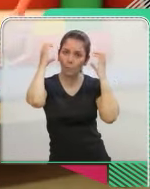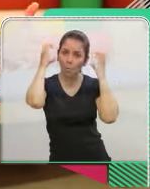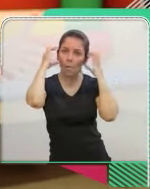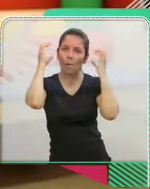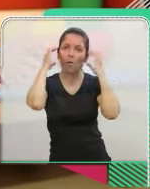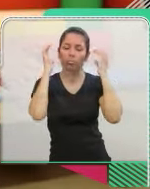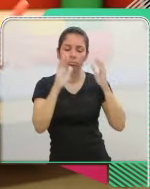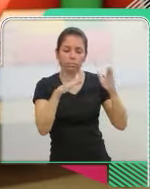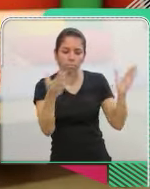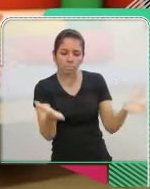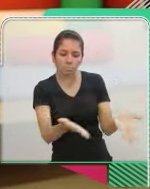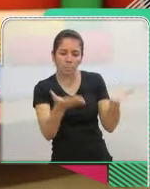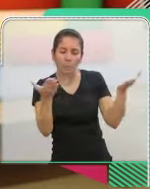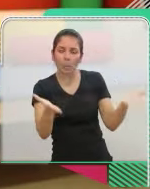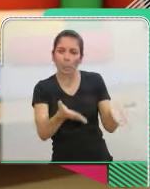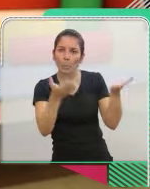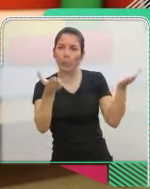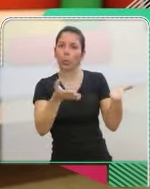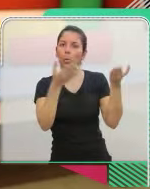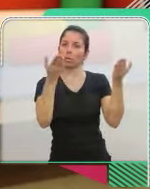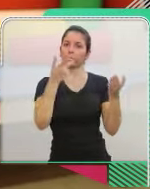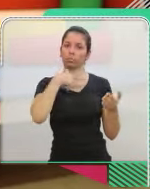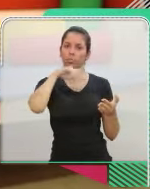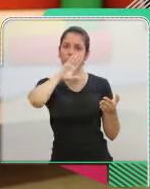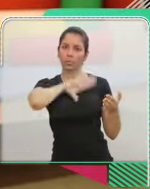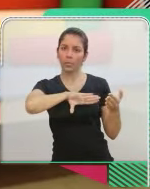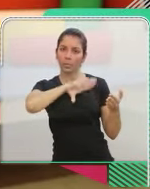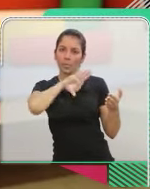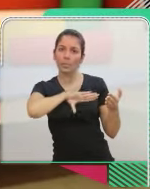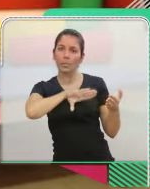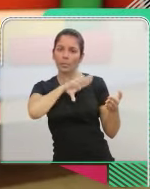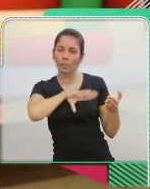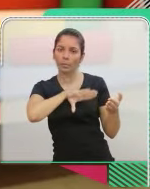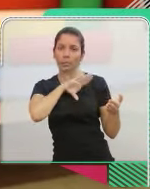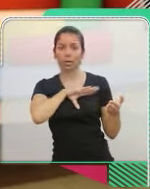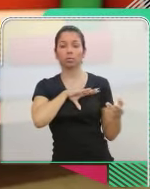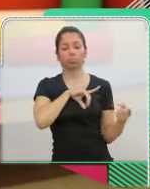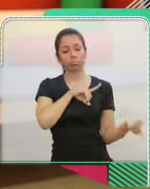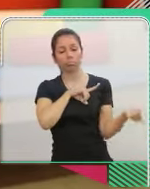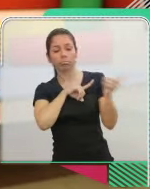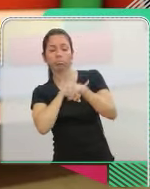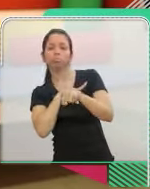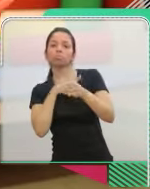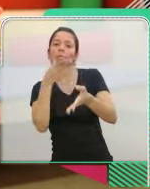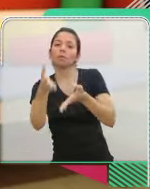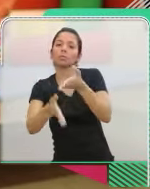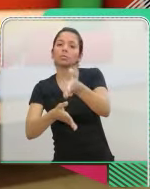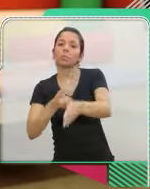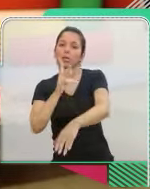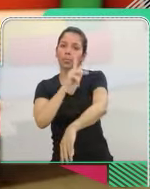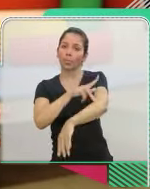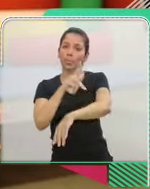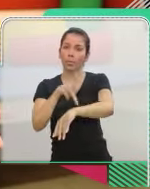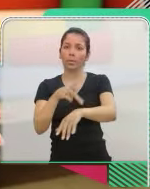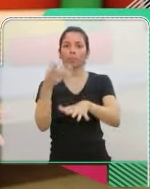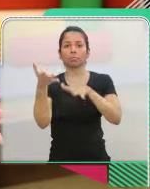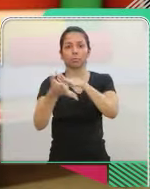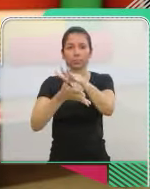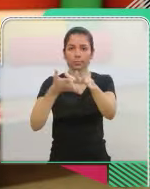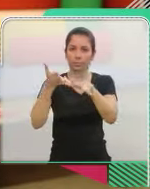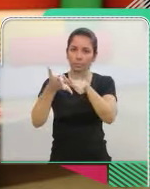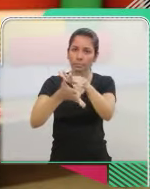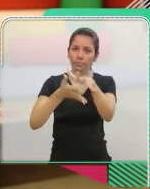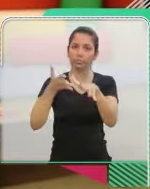elas recebem, além do atendimento fonoaudiológico para a estimulação do português, o atendimento